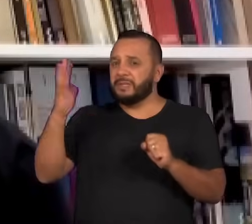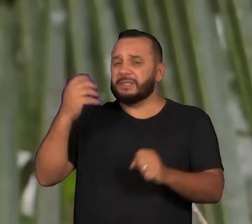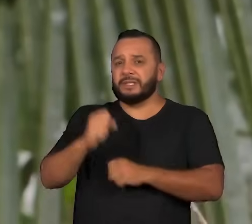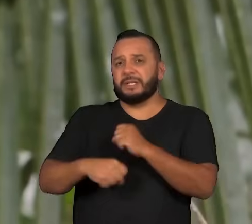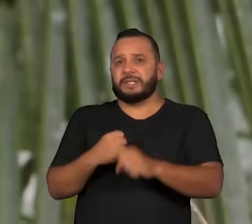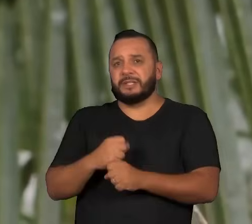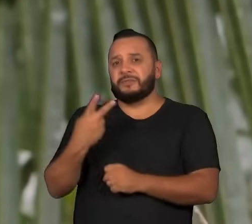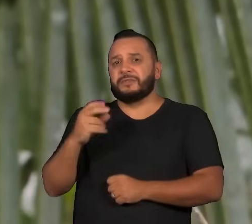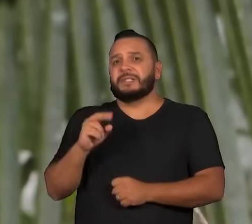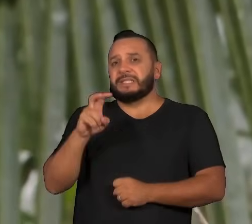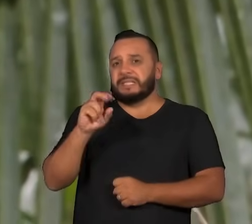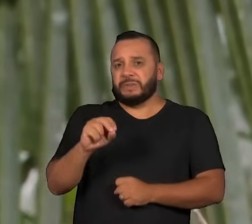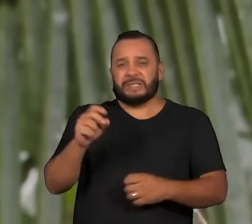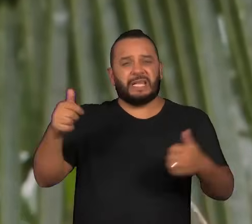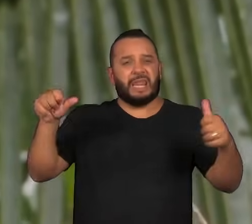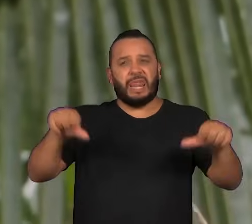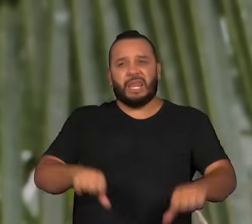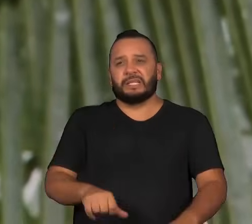2050.